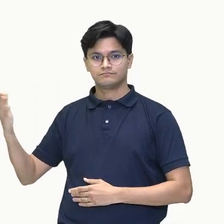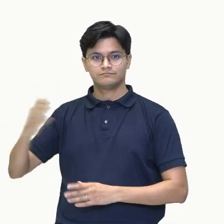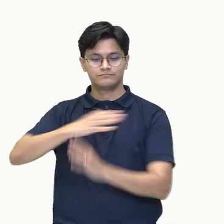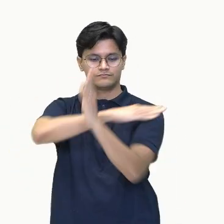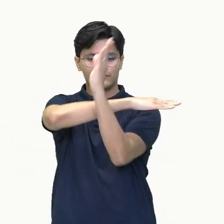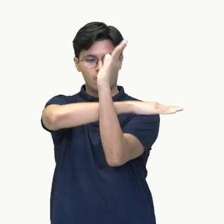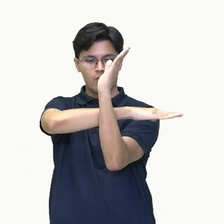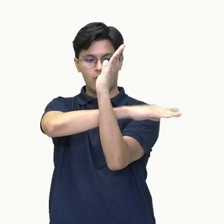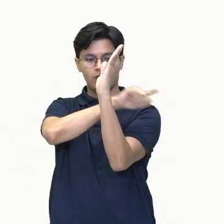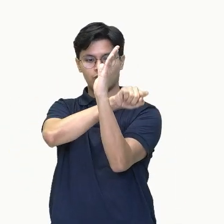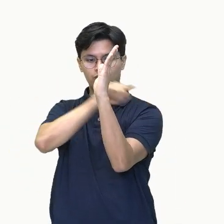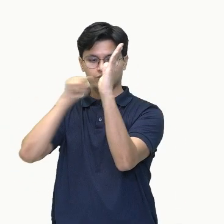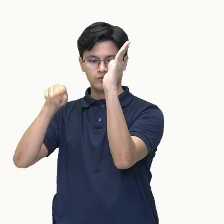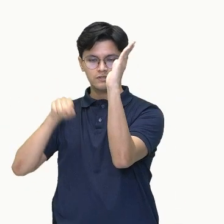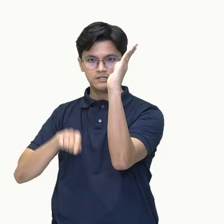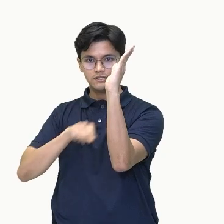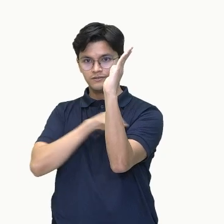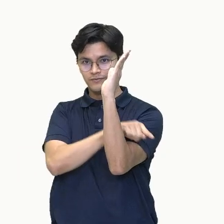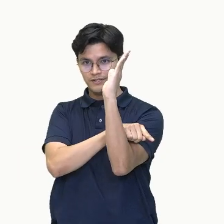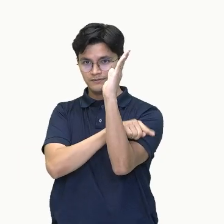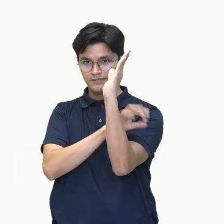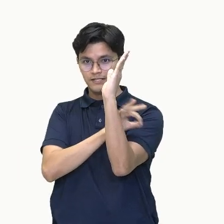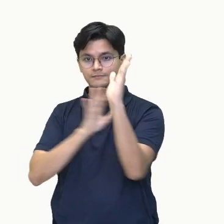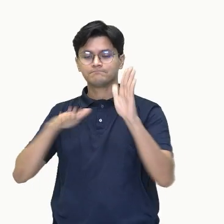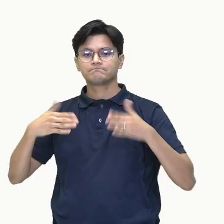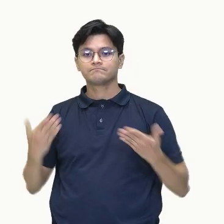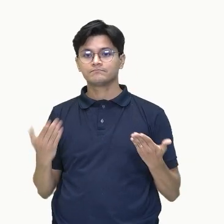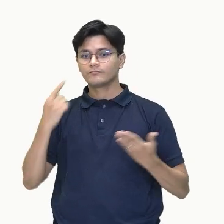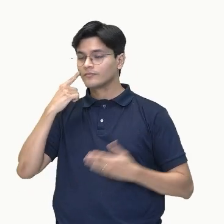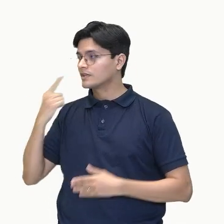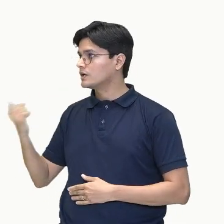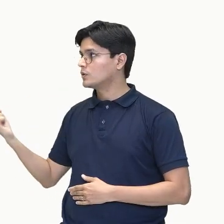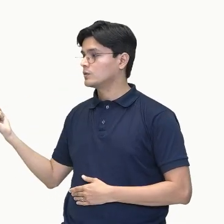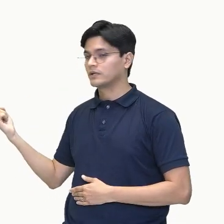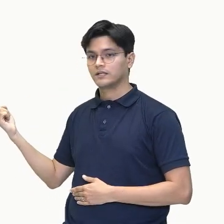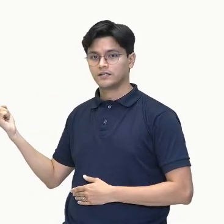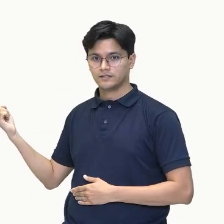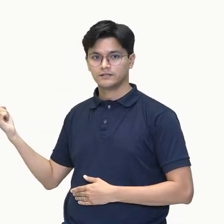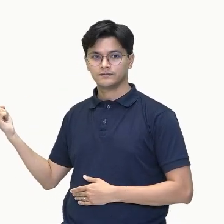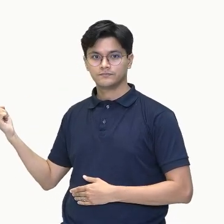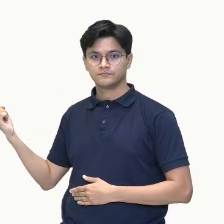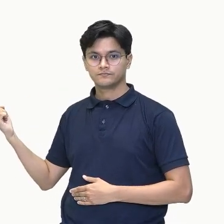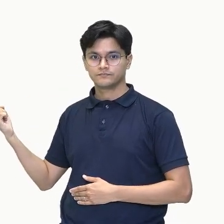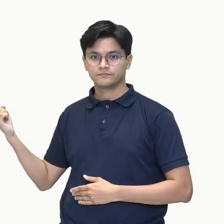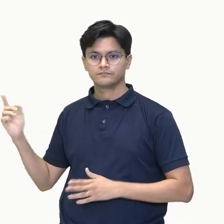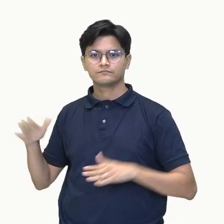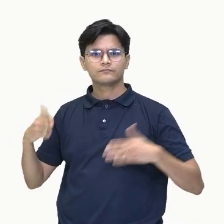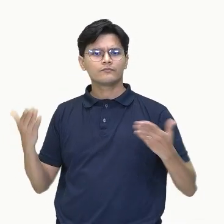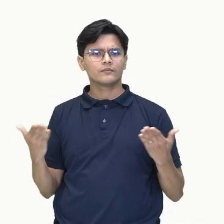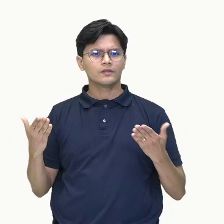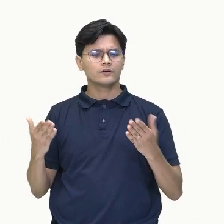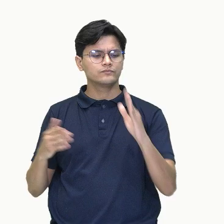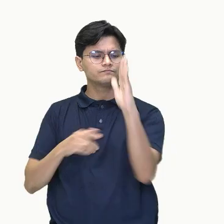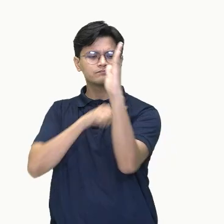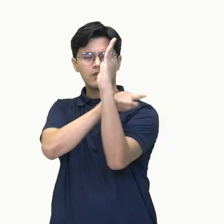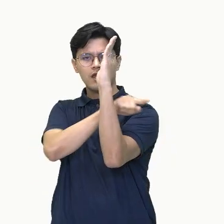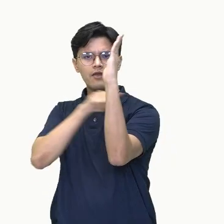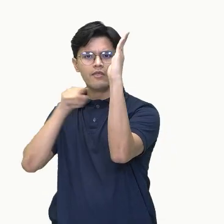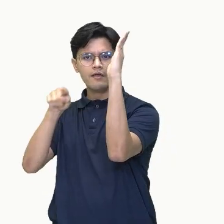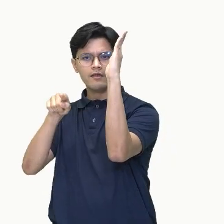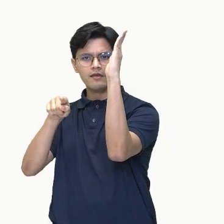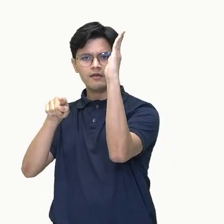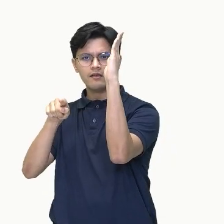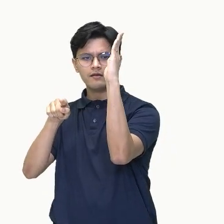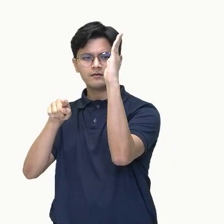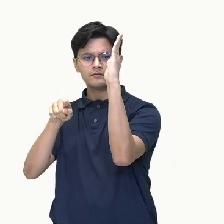este. Este espaço aí, não é que são as regiões que surgem ali quando os eixos se cruzam,